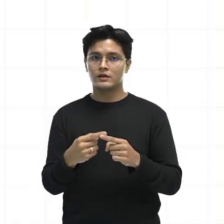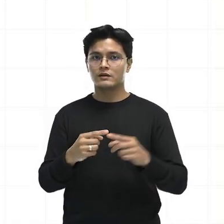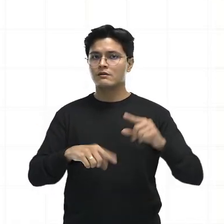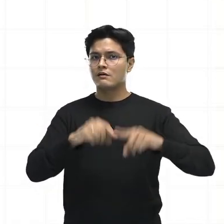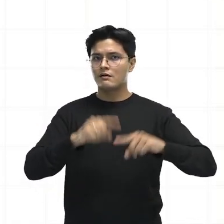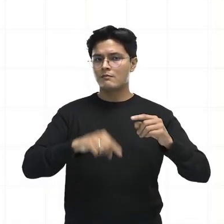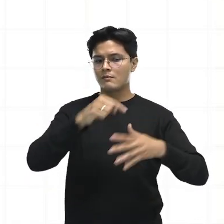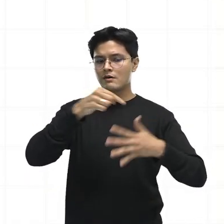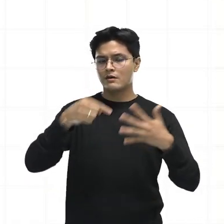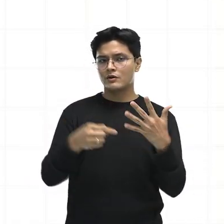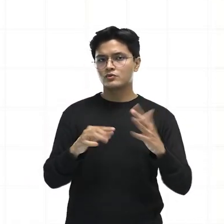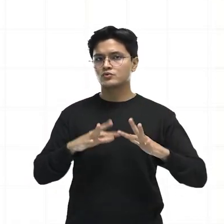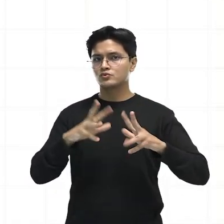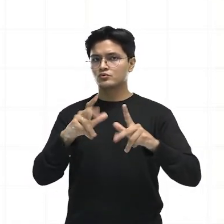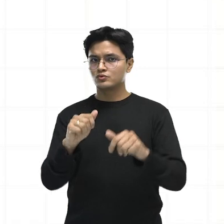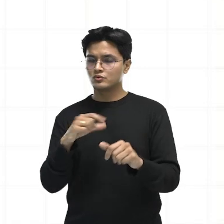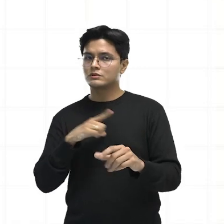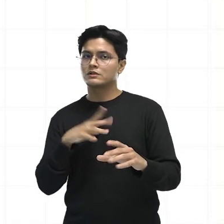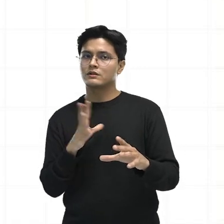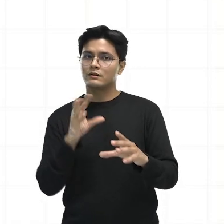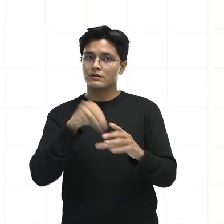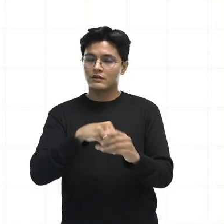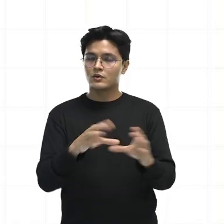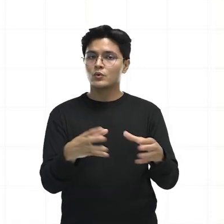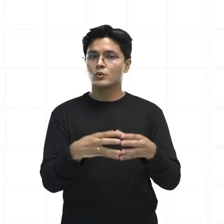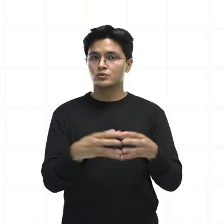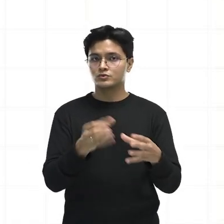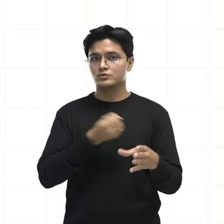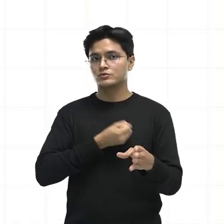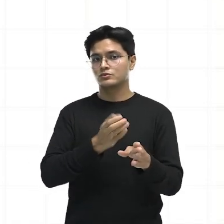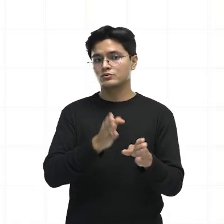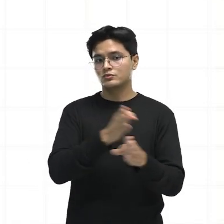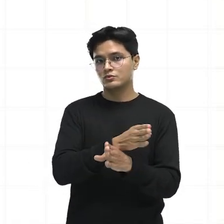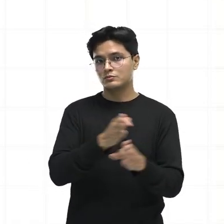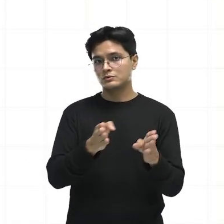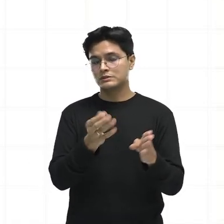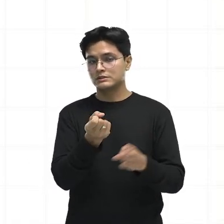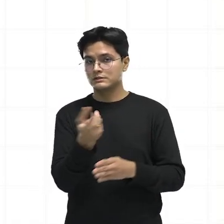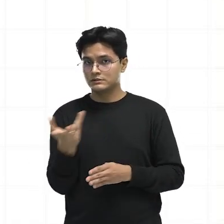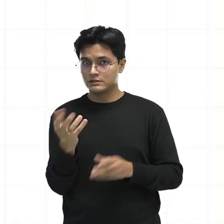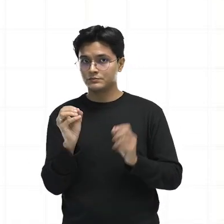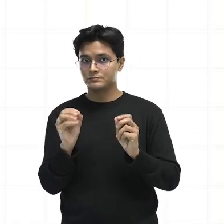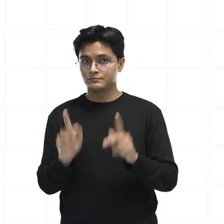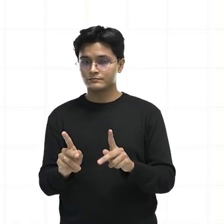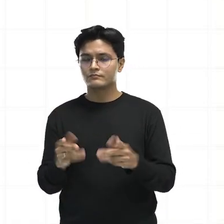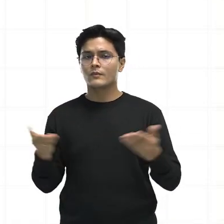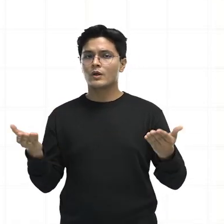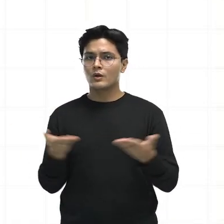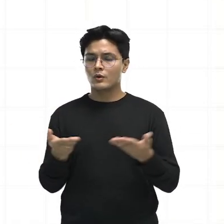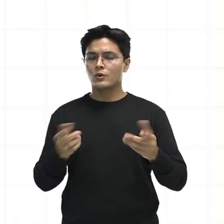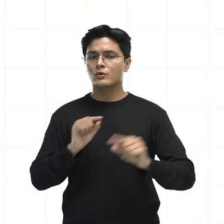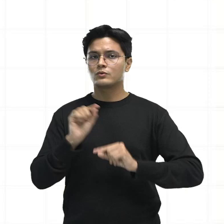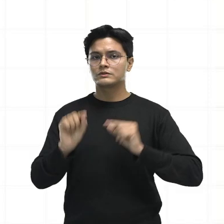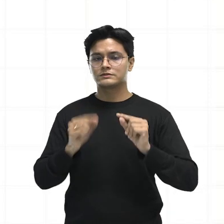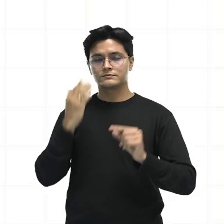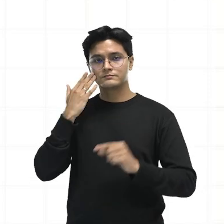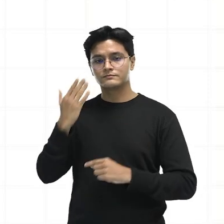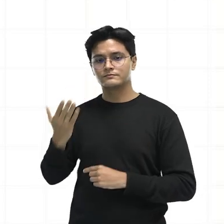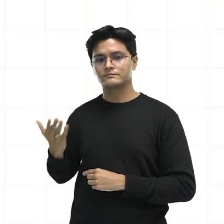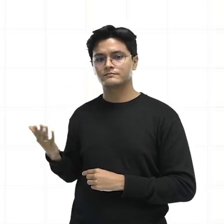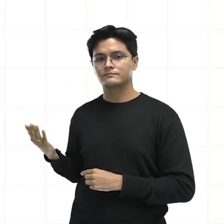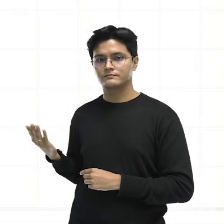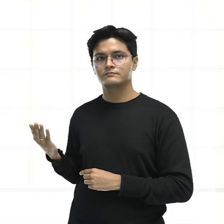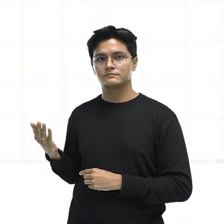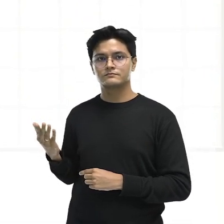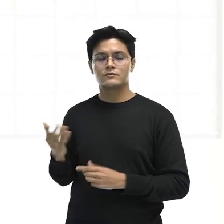estão contidos no conjunto dos números inteiros, tá? Bom, vamos agora fazer